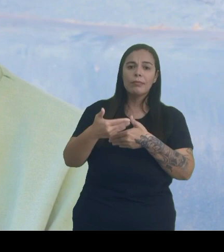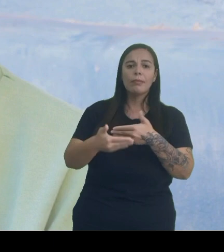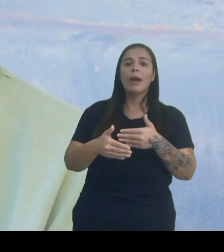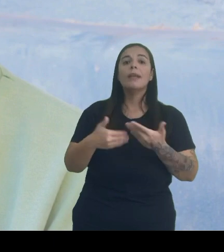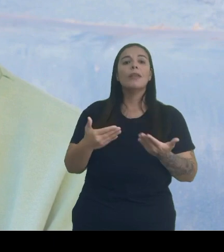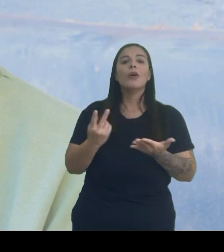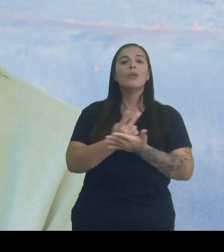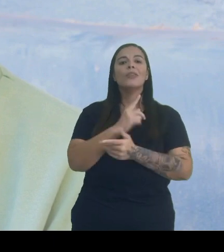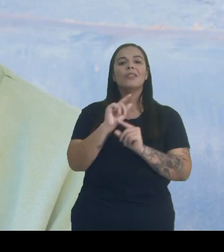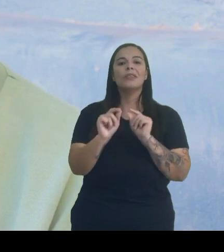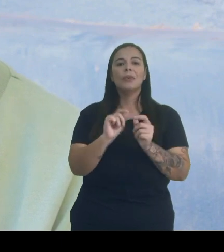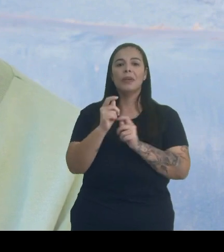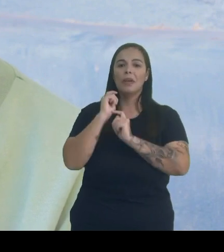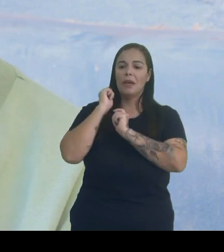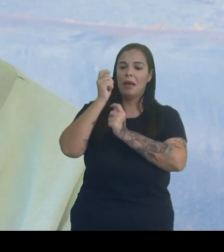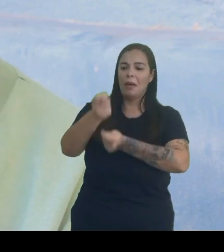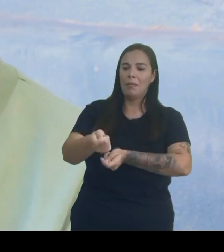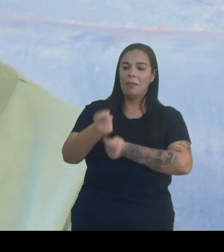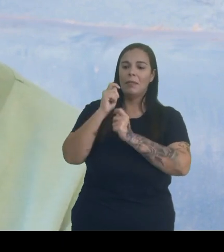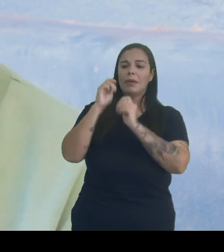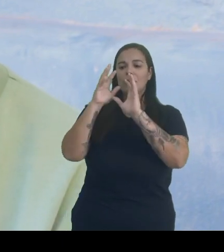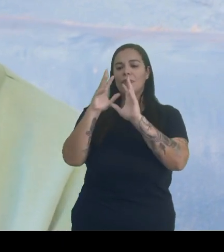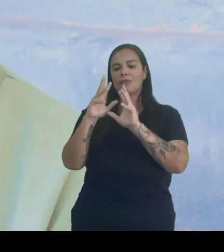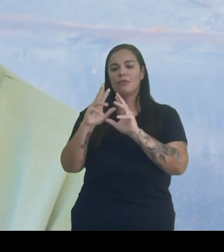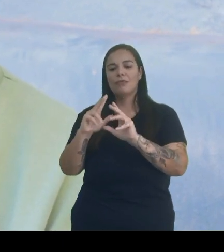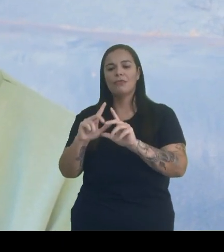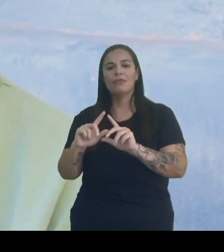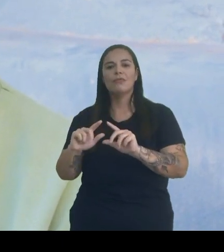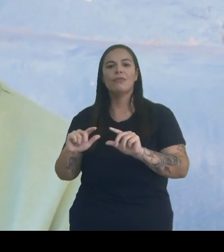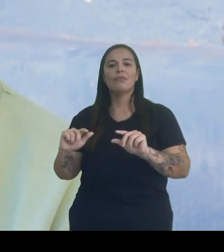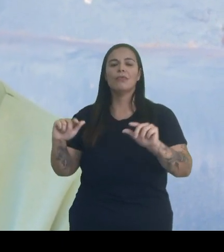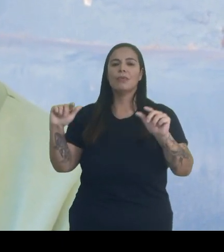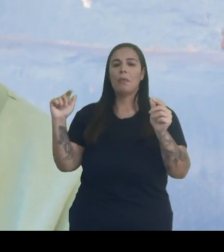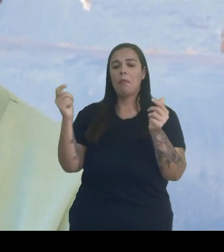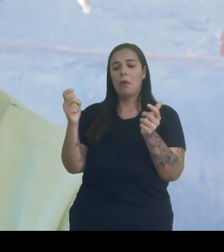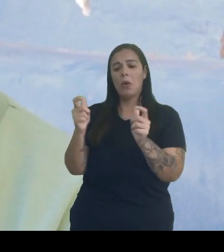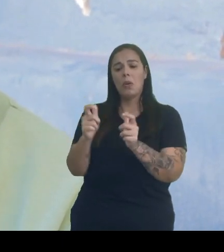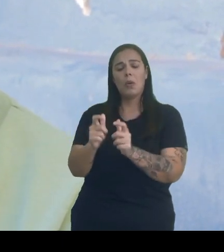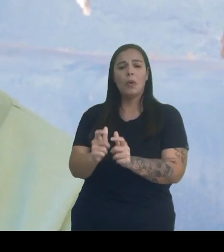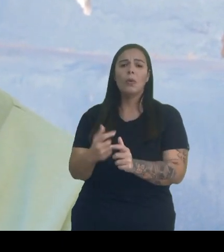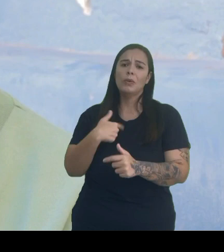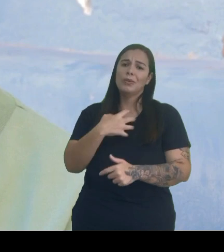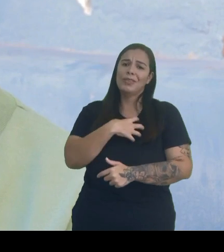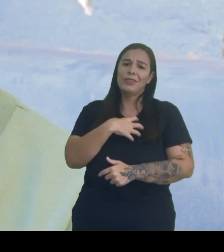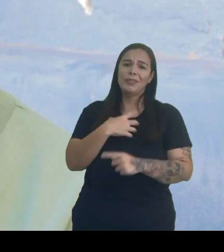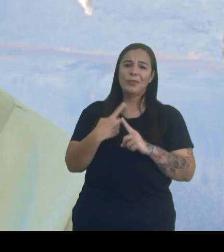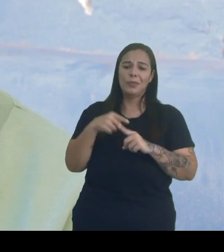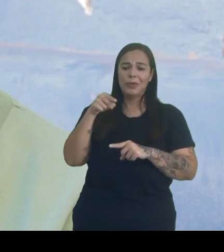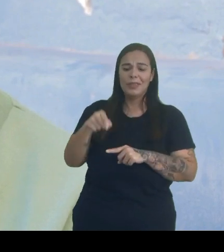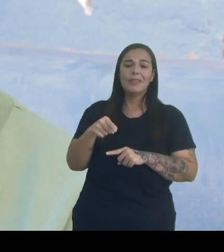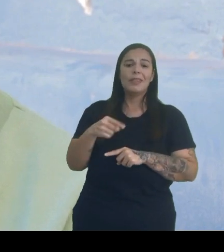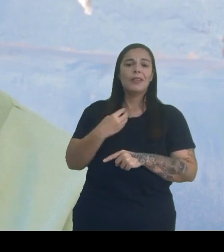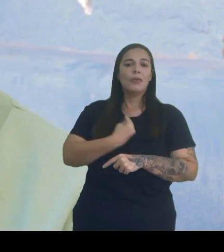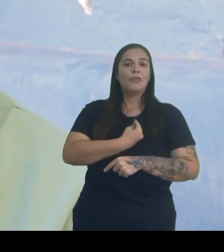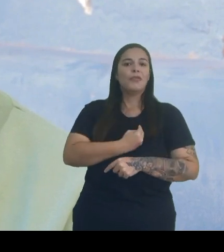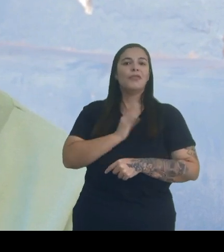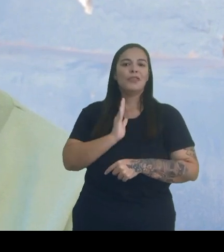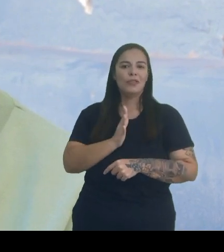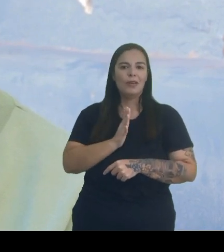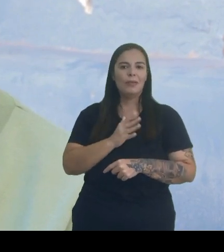a pesca foi cada vez escasseando mais, né? Eu sentindo isso, que eu sempre vivi disso. Então, de maneiras